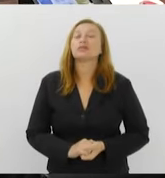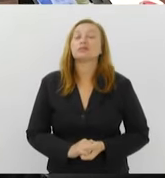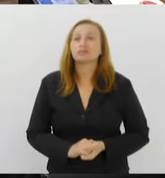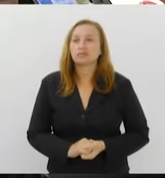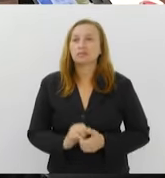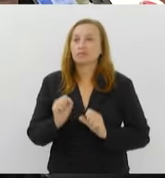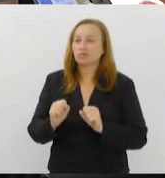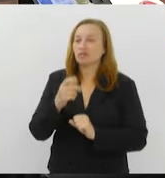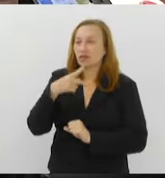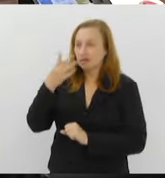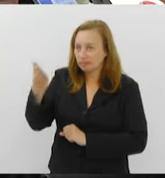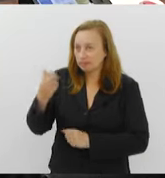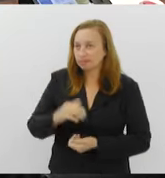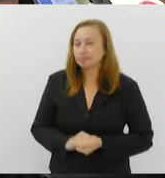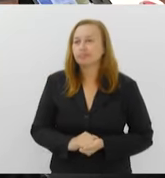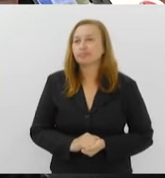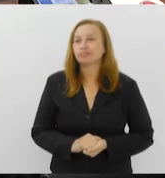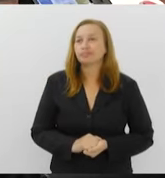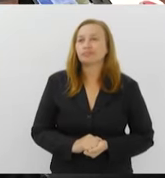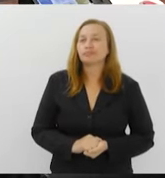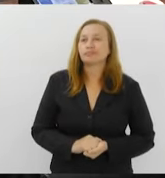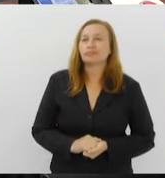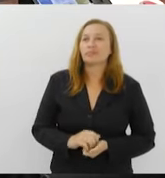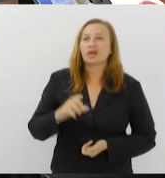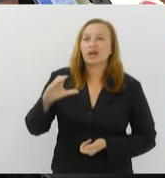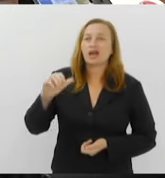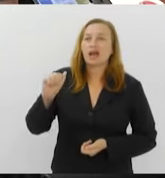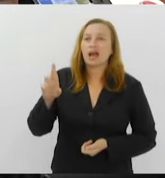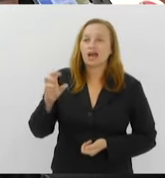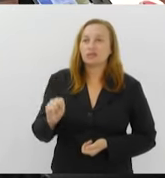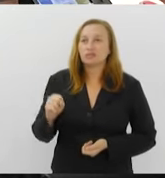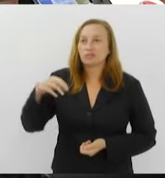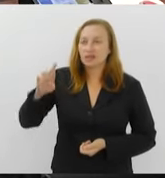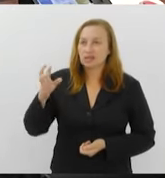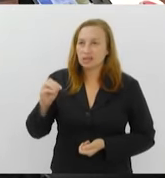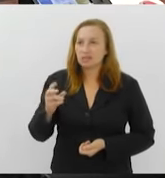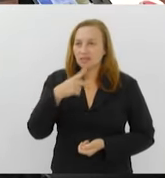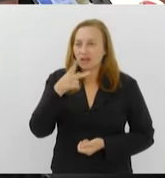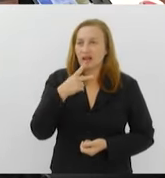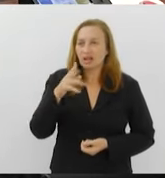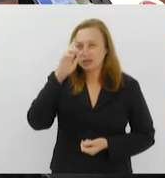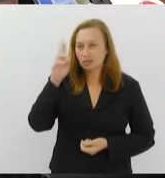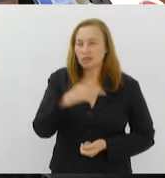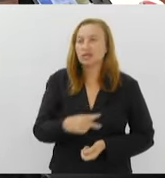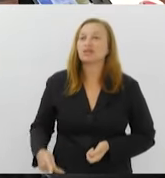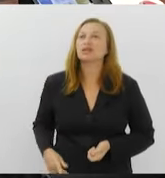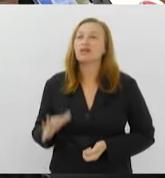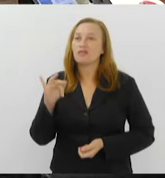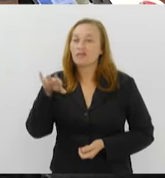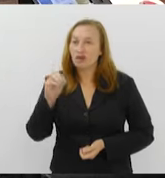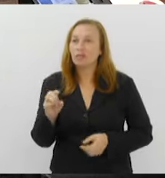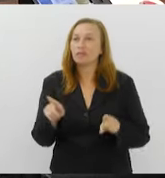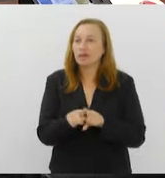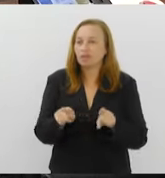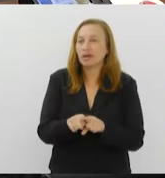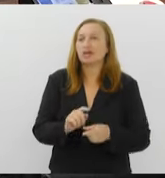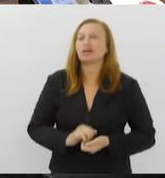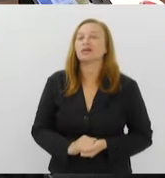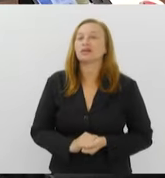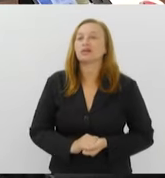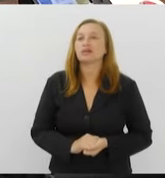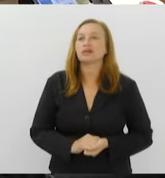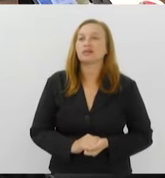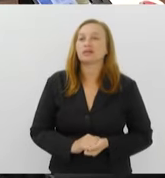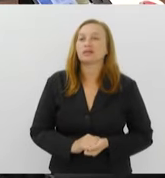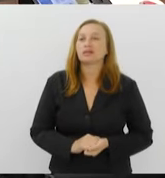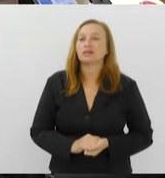Alberto. Presidente. Carlos Macedo na fila, presidente. Fábio Silva também. Carlos Macedo, Macedo por favor, também.